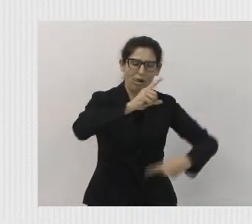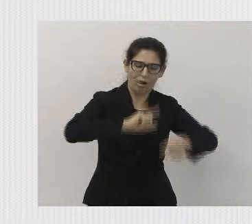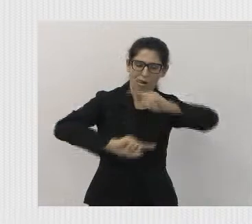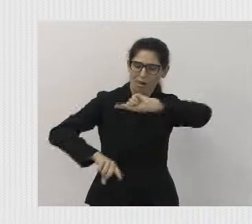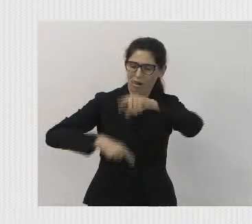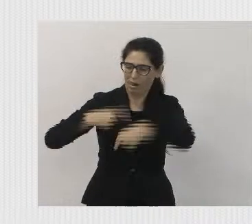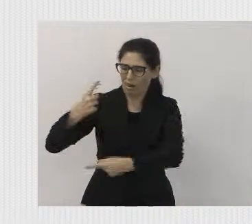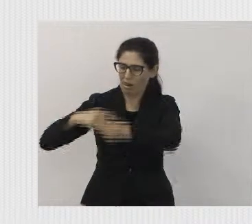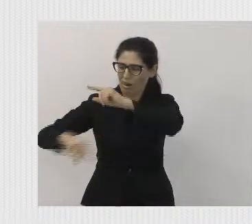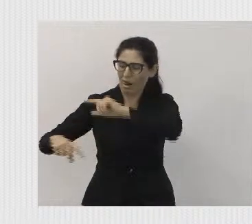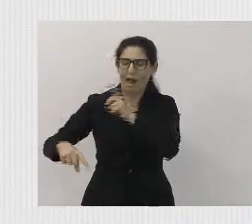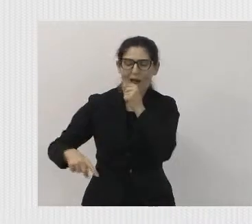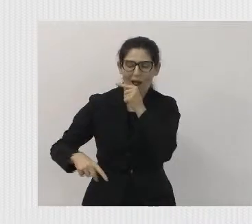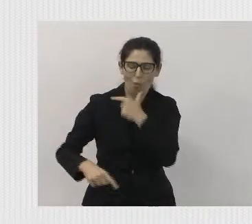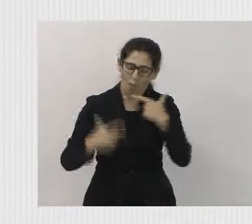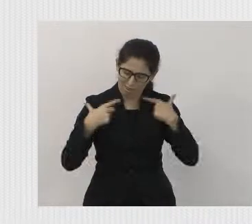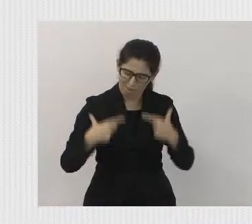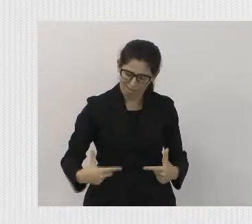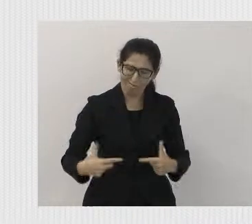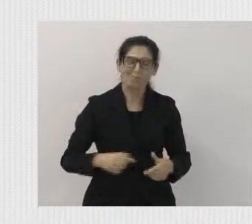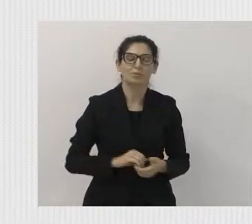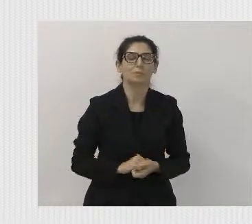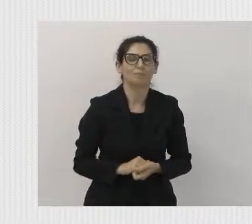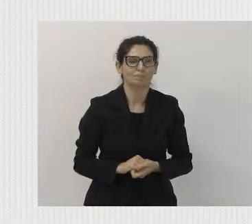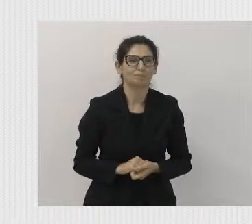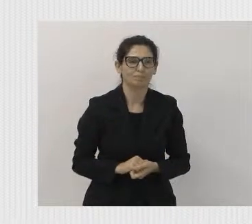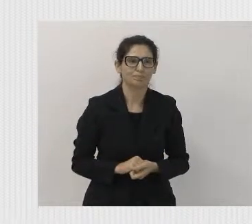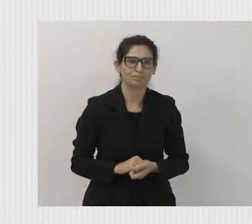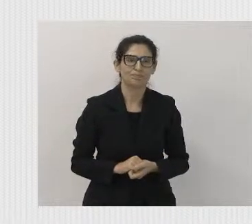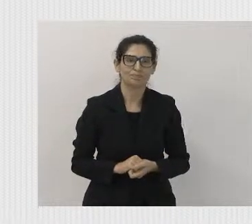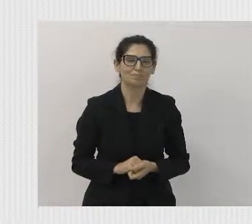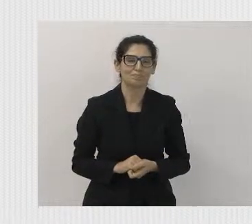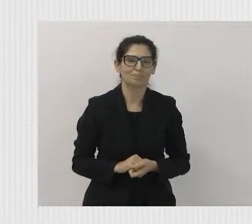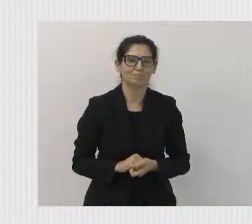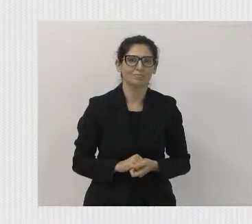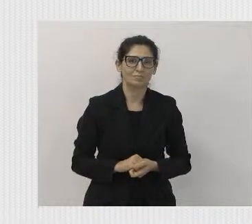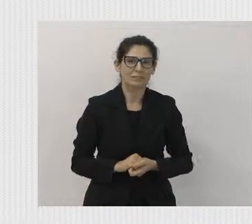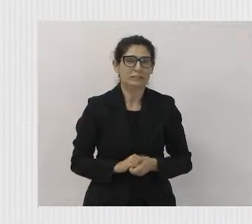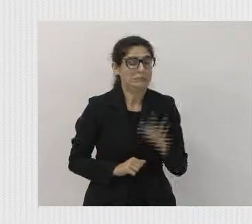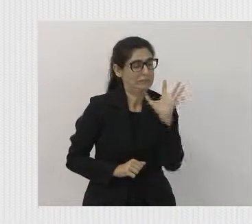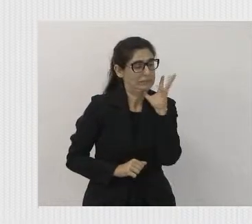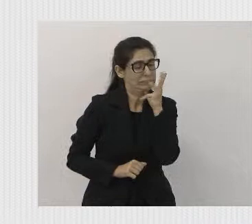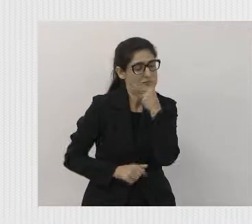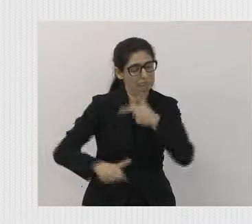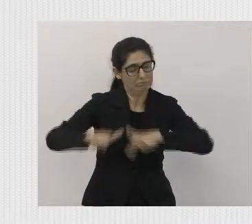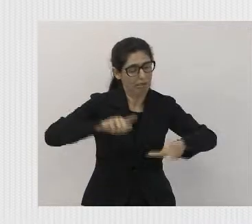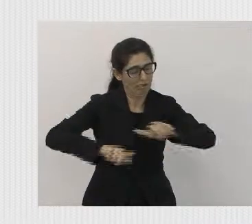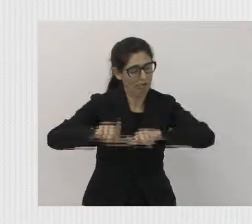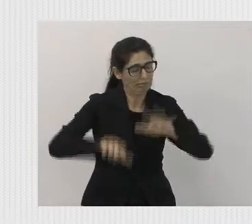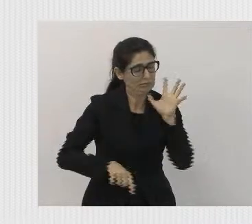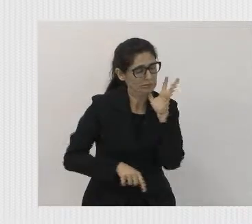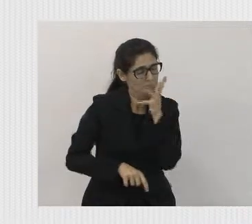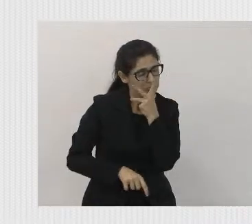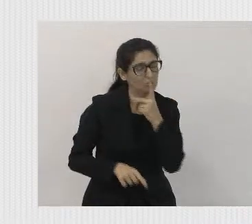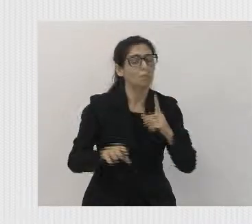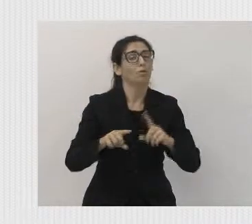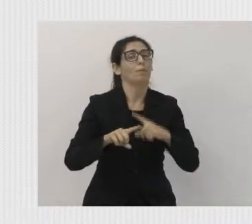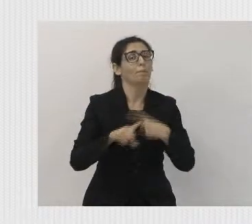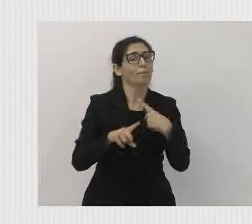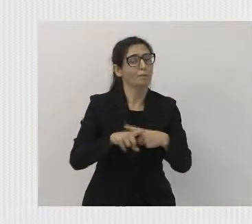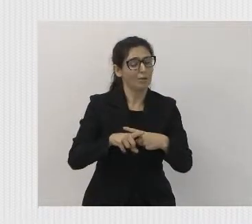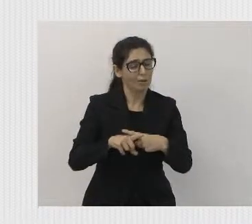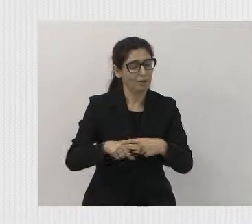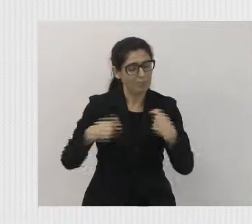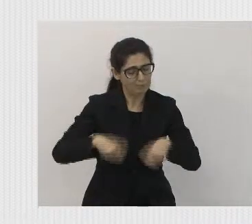água fluvial aí nos bairros. Então, é um trabalho muito demorado e tem que ser muito bem feito para não dar